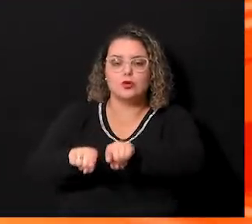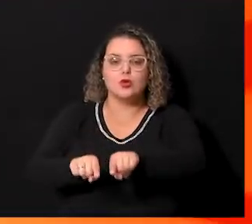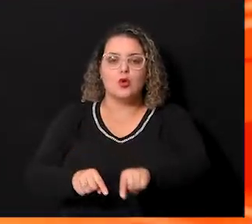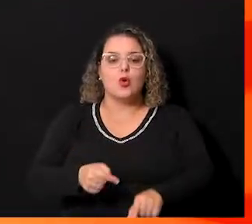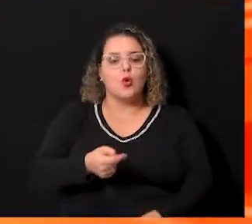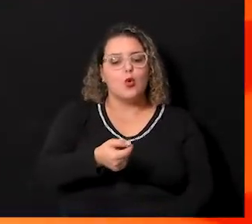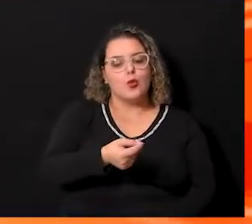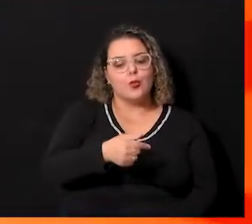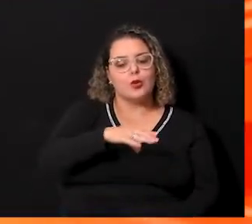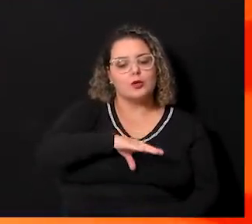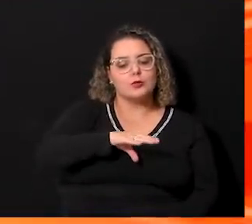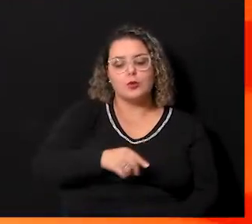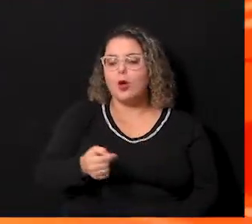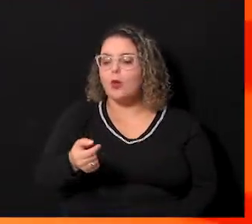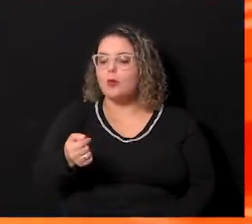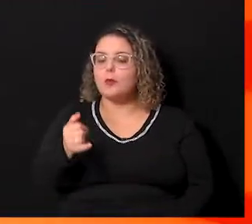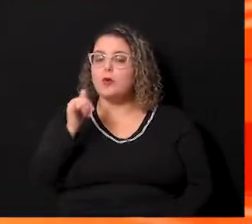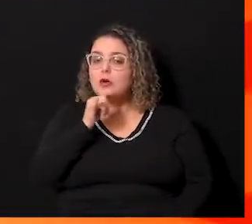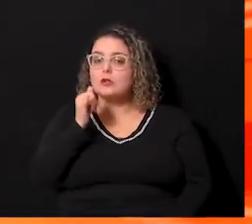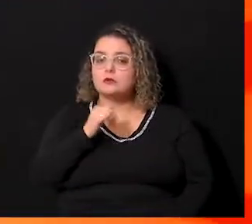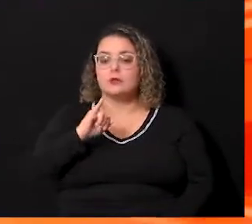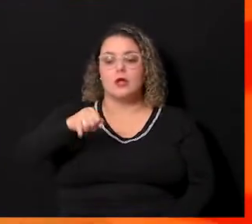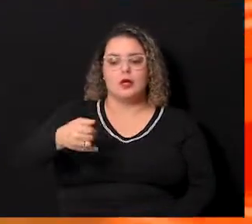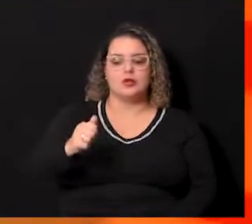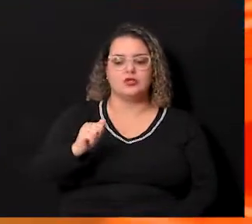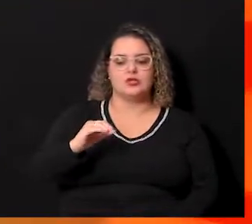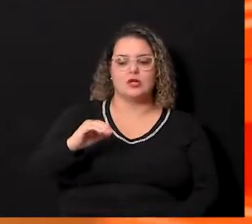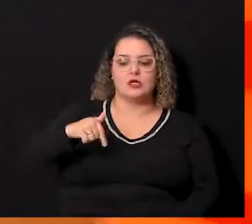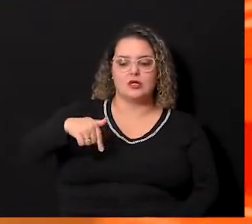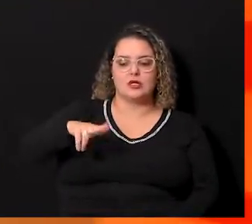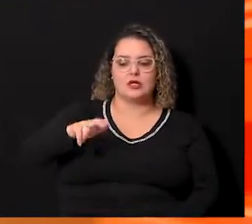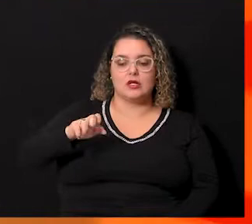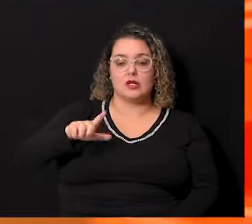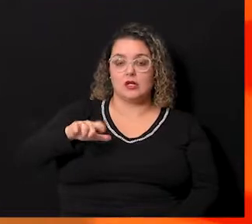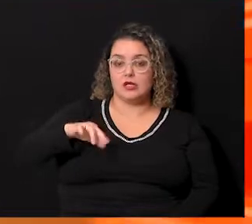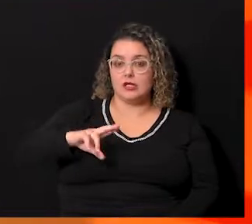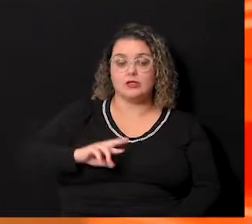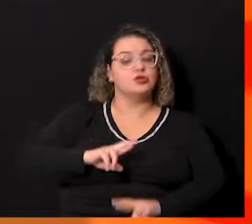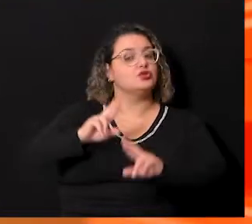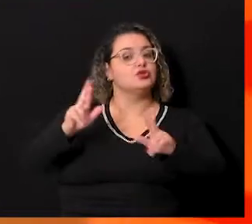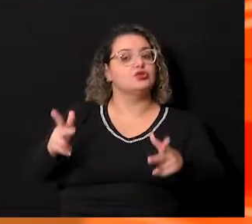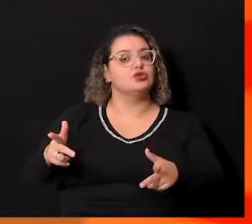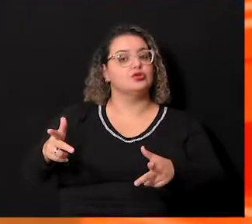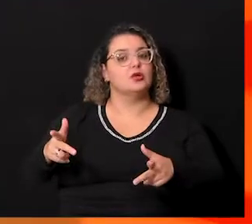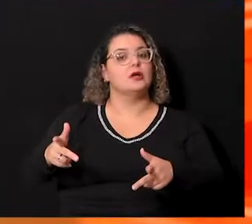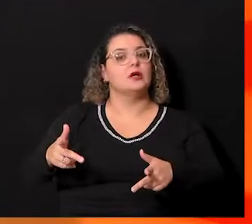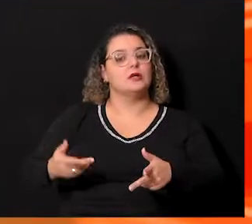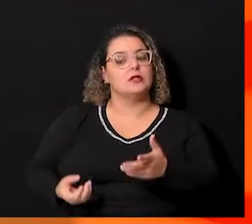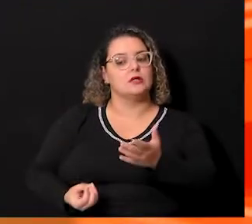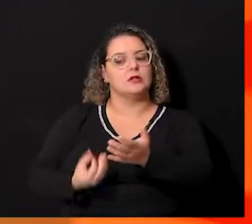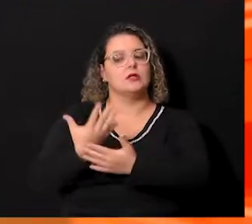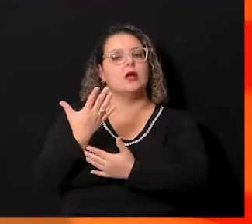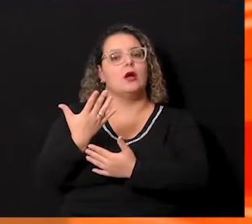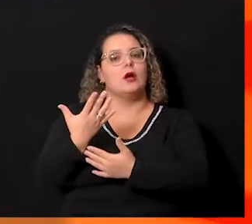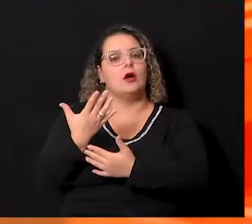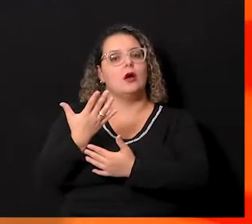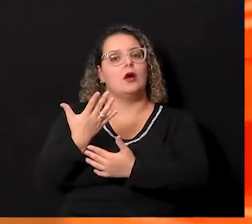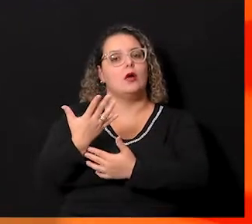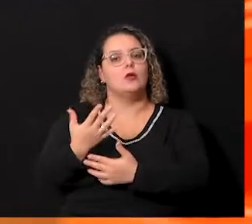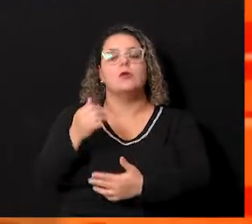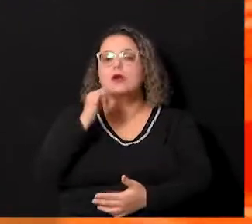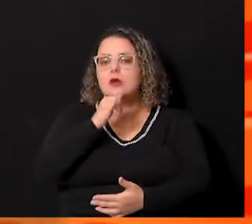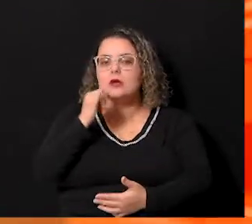Um pouquinho em português, um pouquinho em italiano. A Jaqueline já foi ao contrário, a Jaqueline nasceu em italiano no